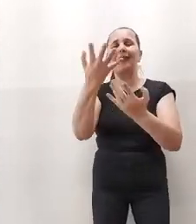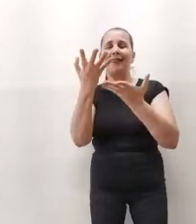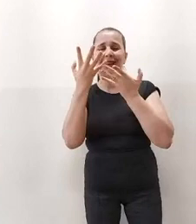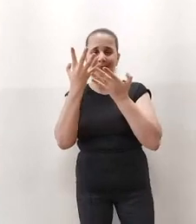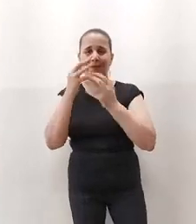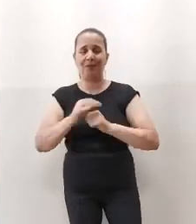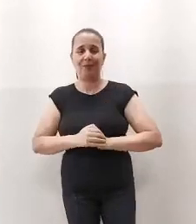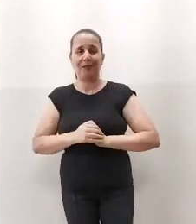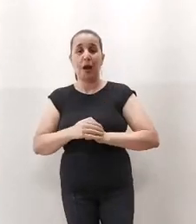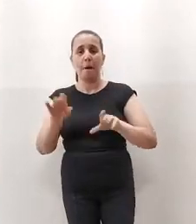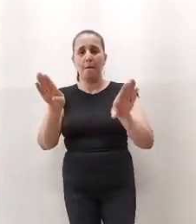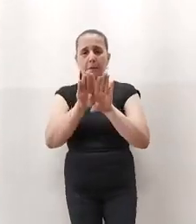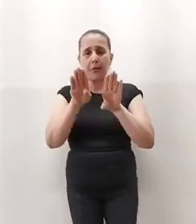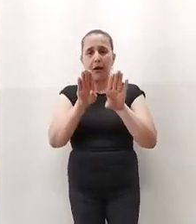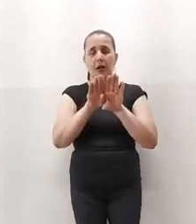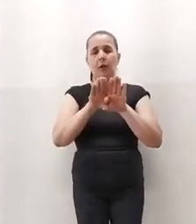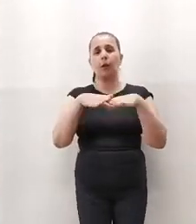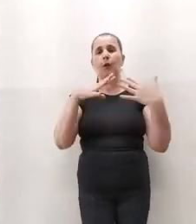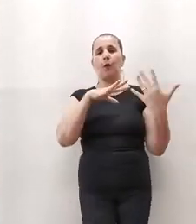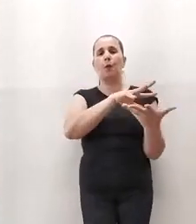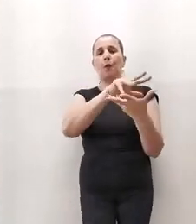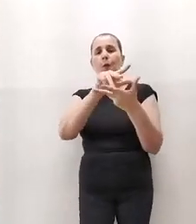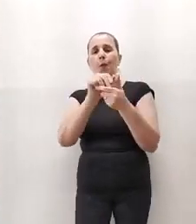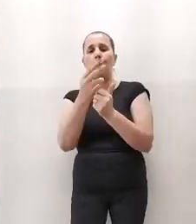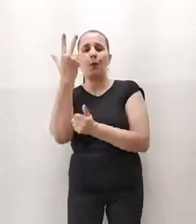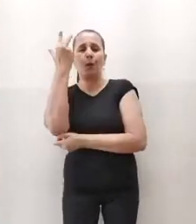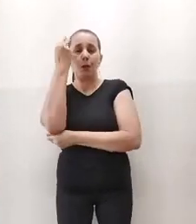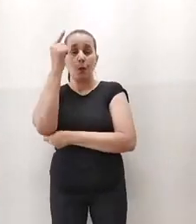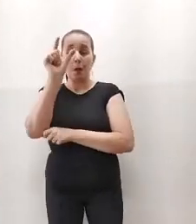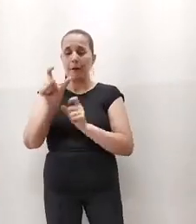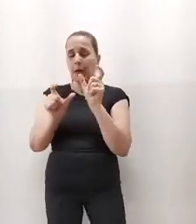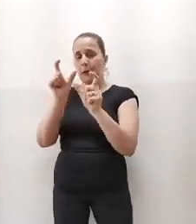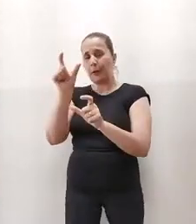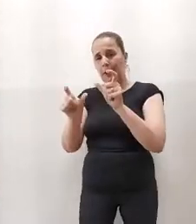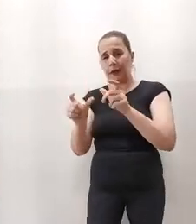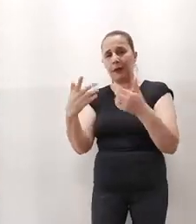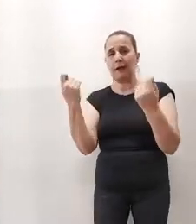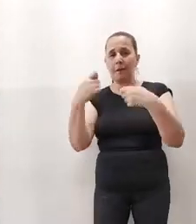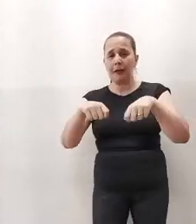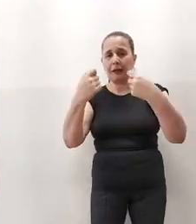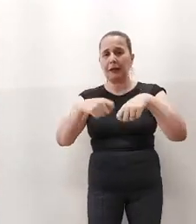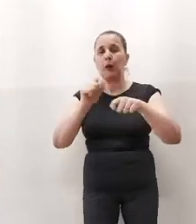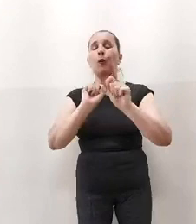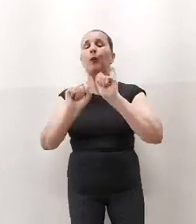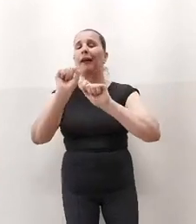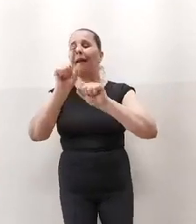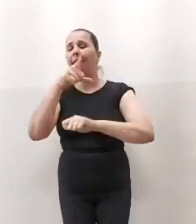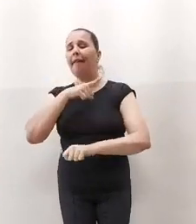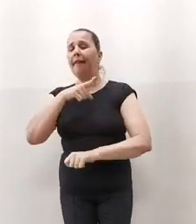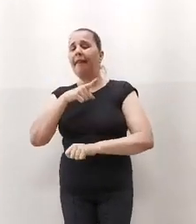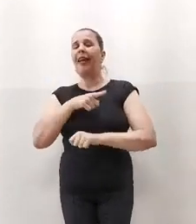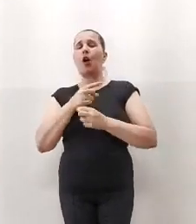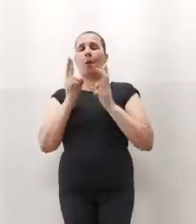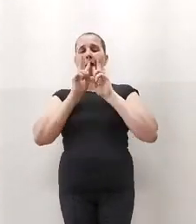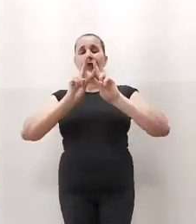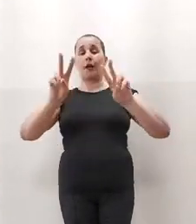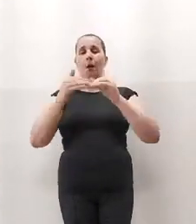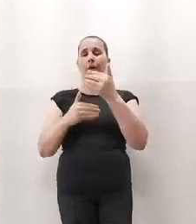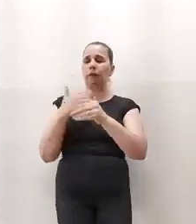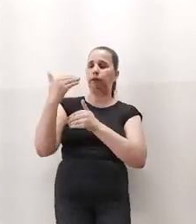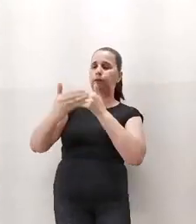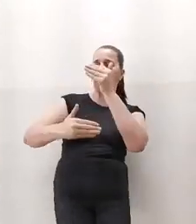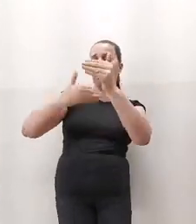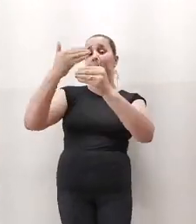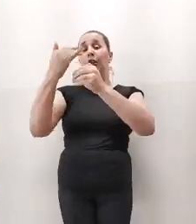alcançar. Mesmo no mundo natural, uma pessoa, ela precisa ter essa visão para dar o próximo passo,